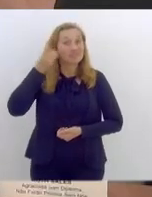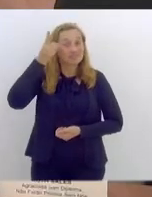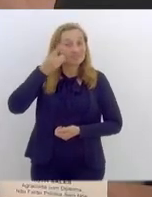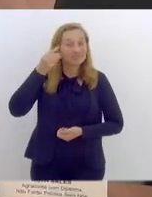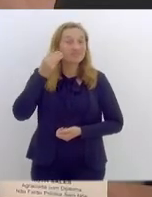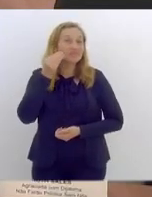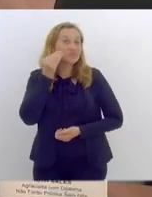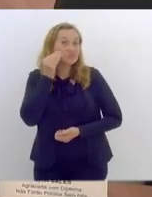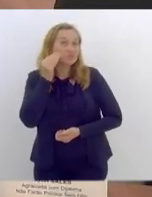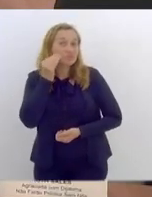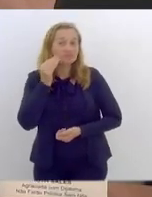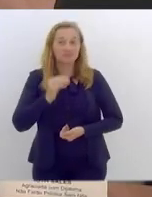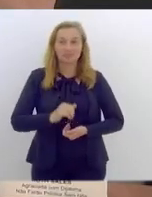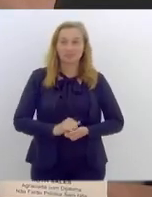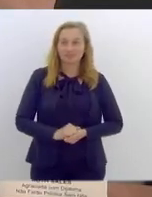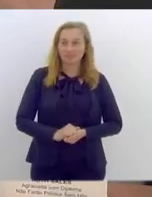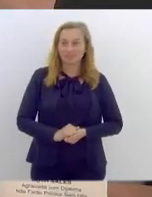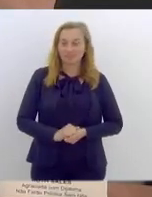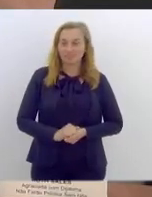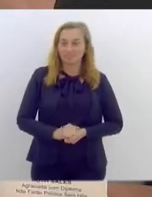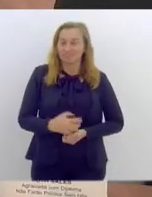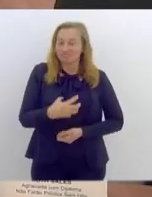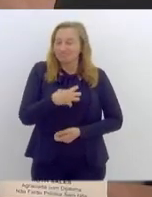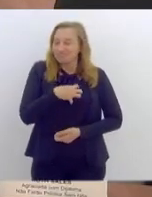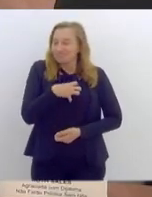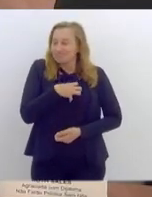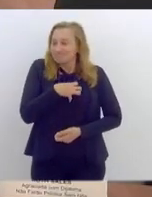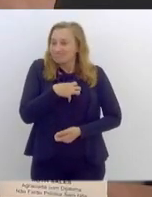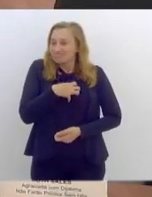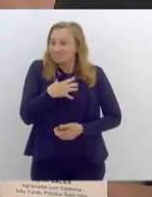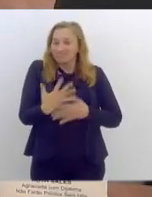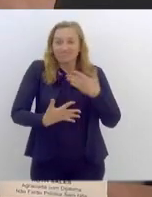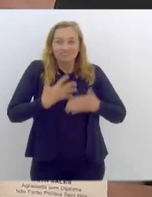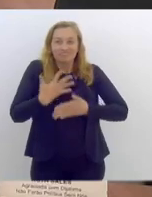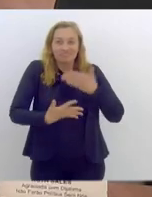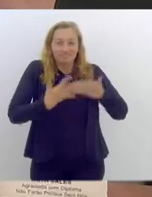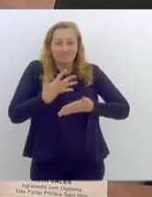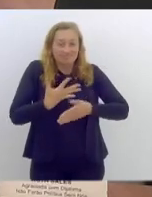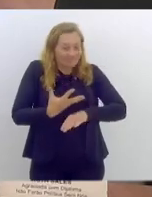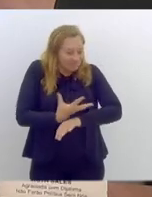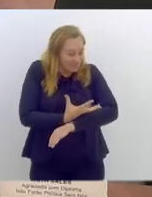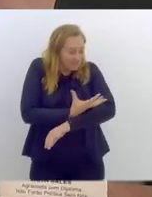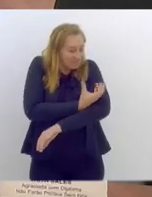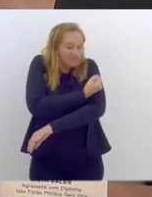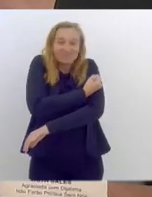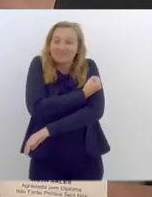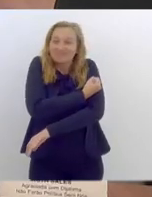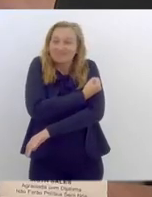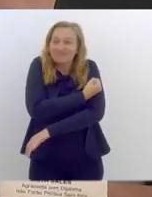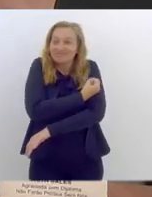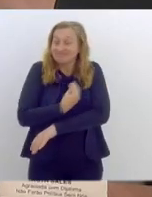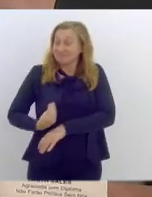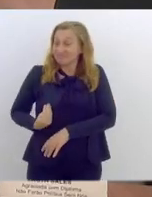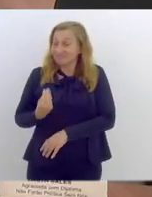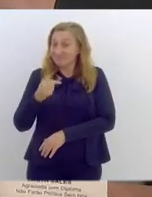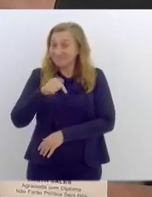Mônica Francisco. Eu estou me sentindo assim, muito honrada e muito emocionada de estar